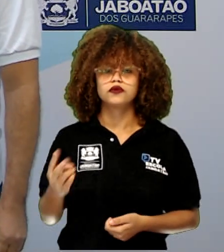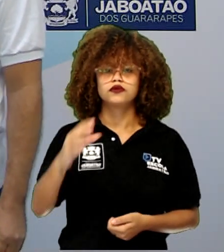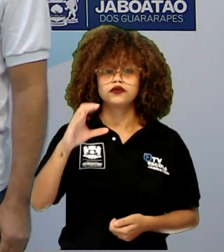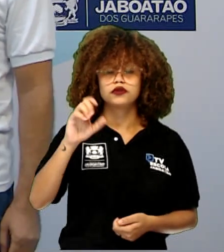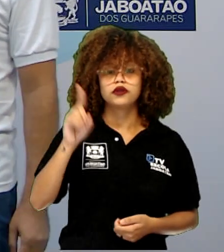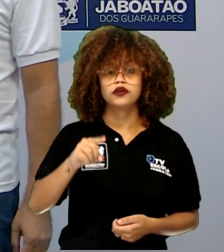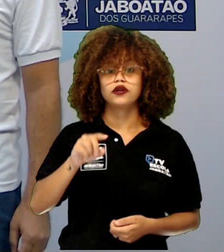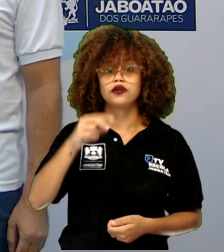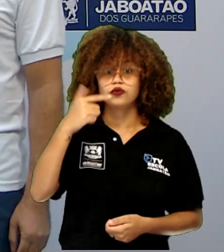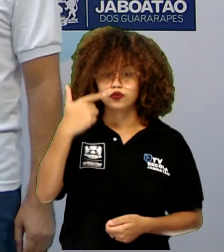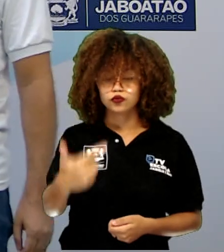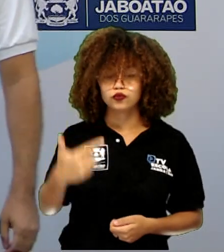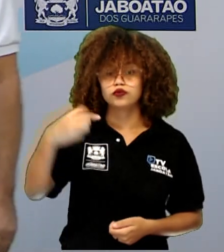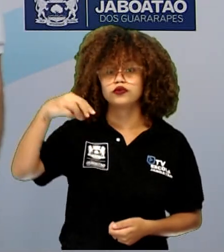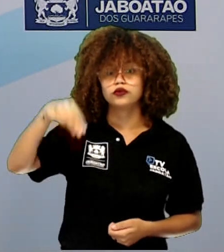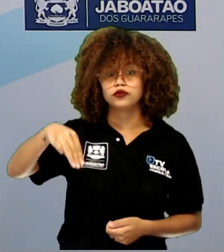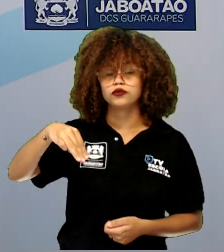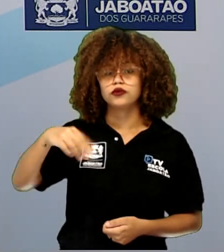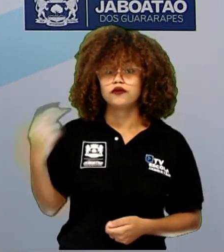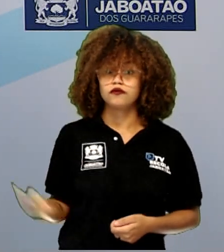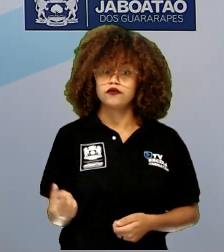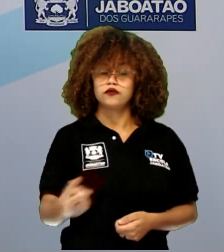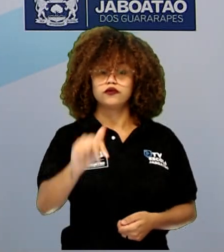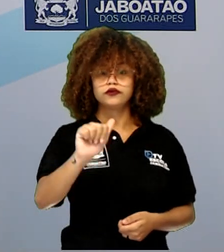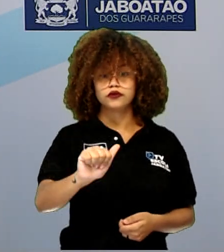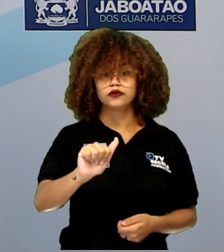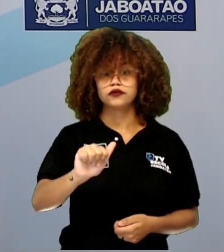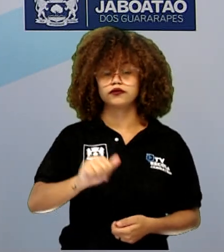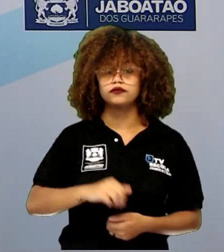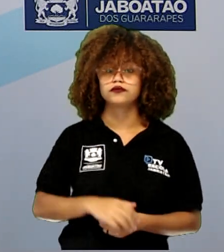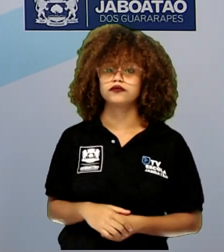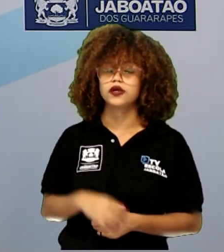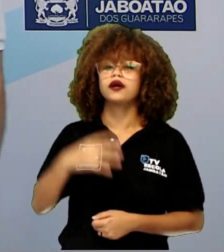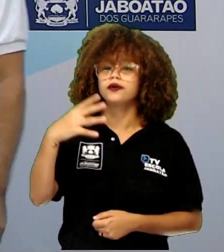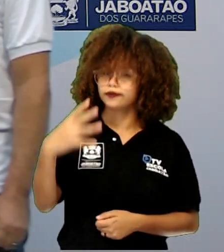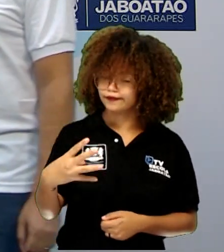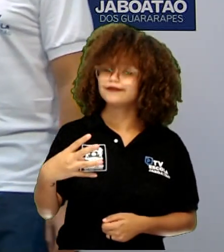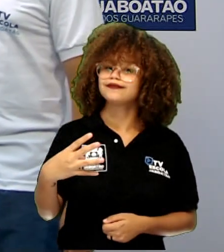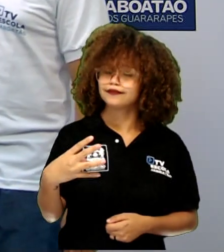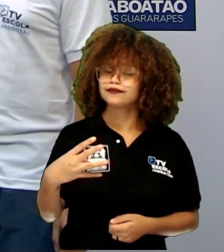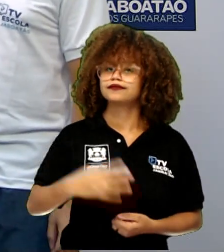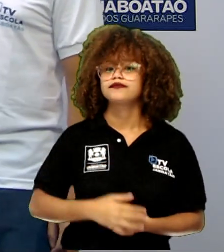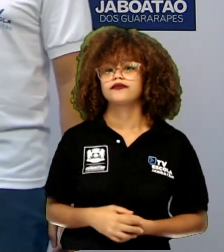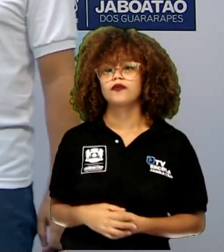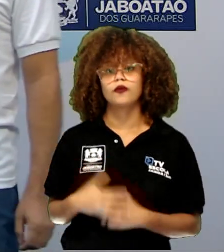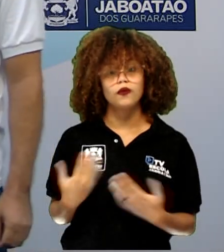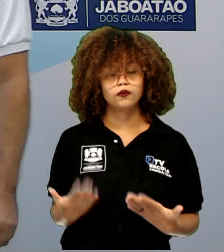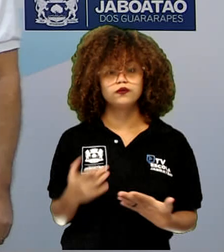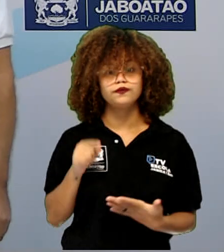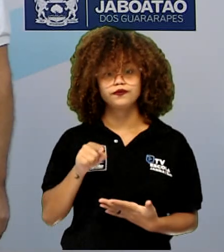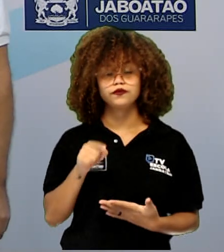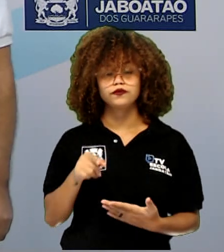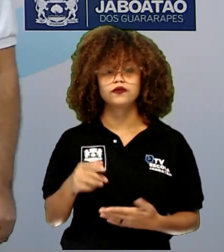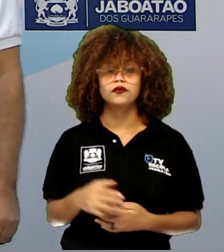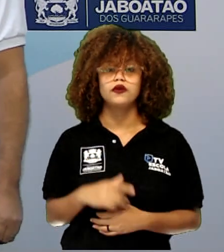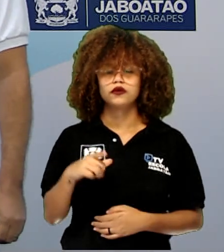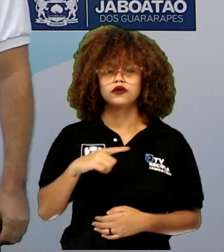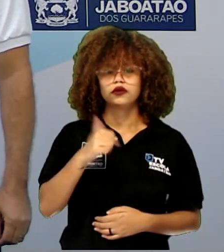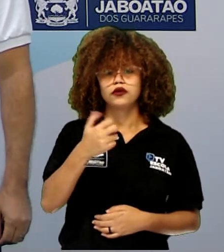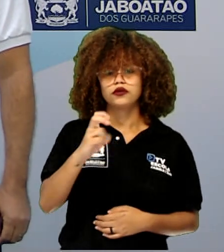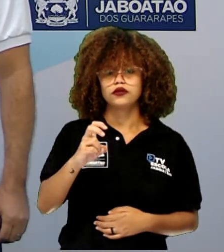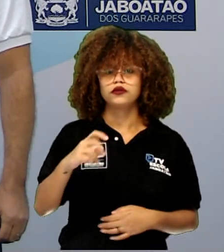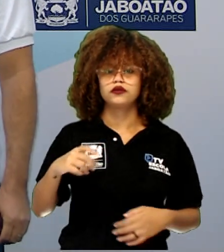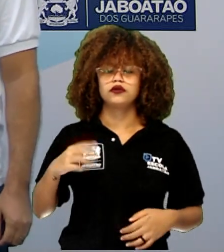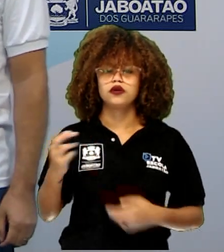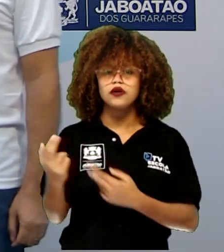é 2 m e quem é o valor de ar muito bem quatro nesse caso eu voltei 15